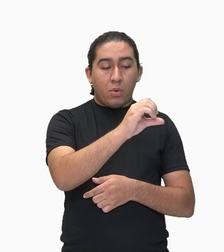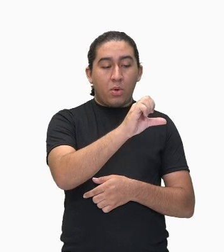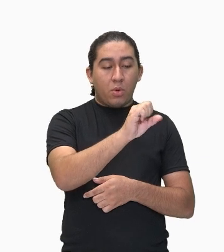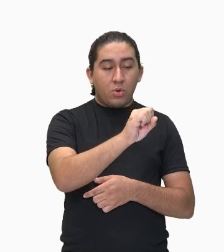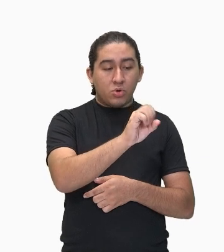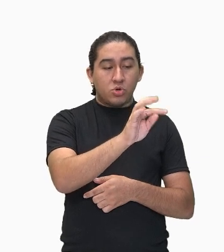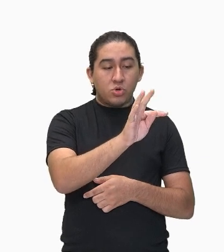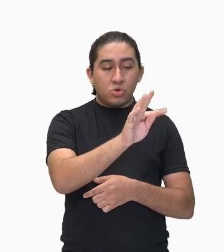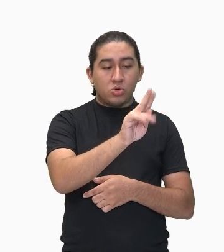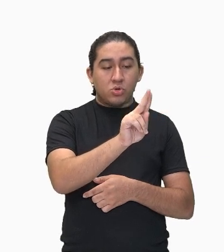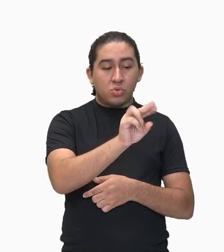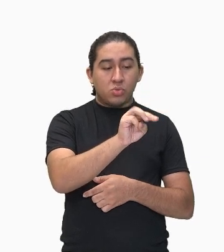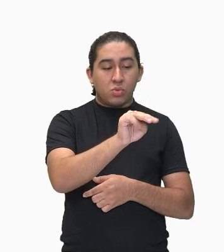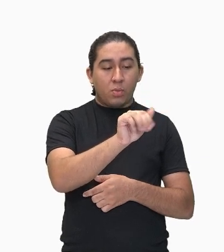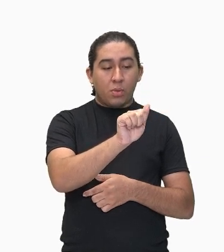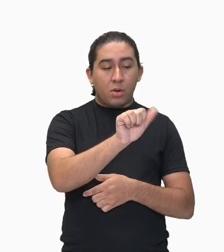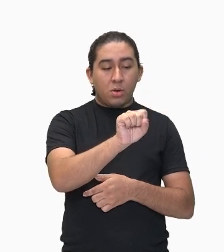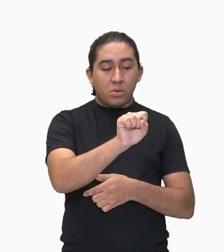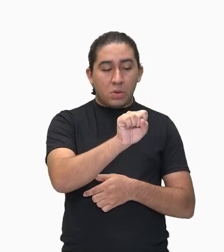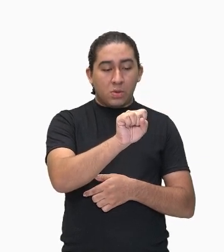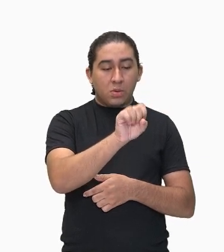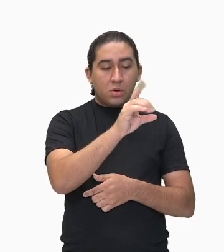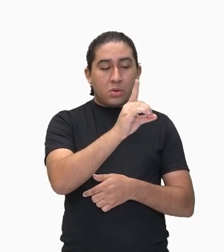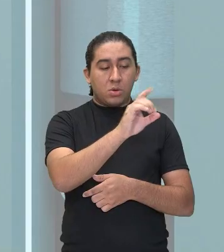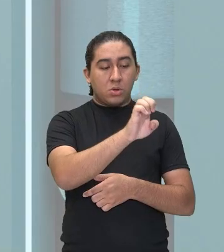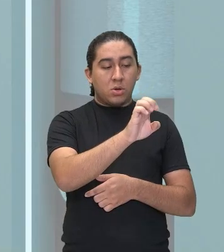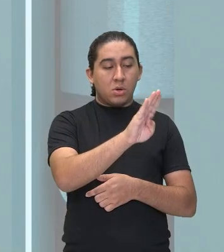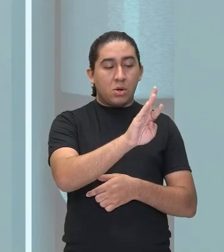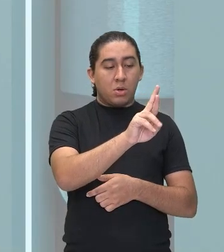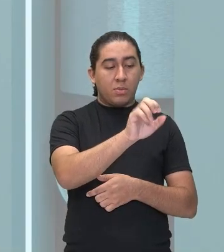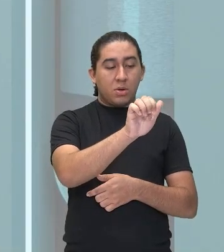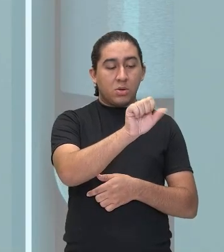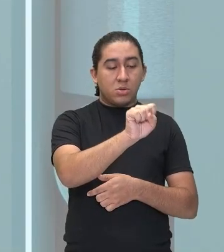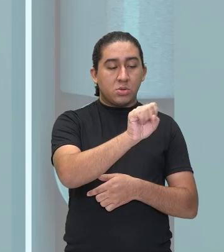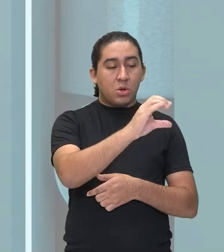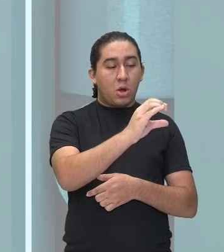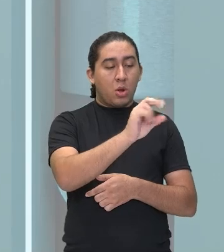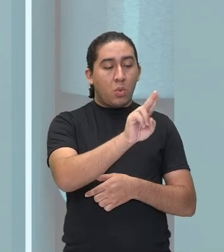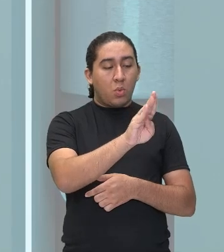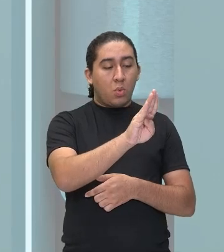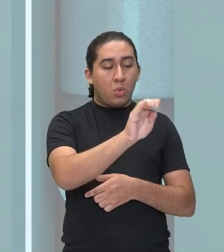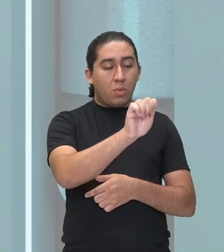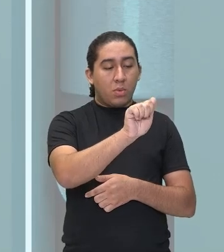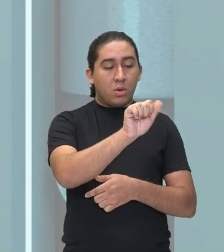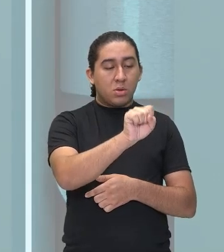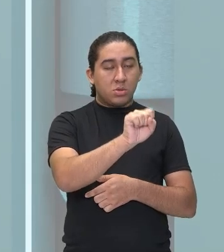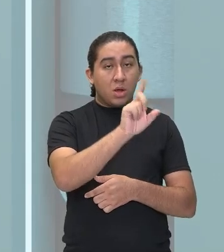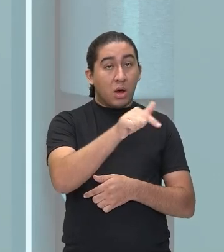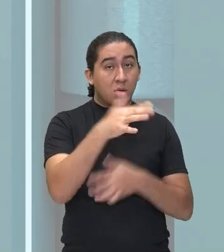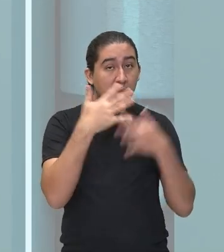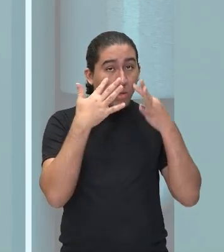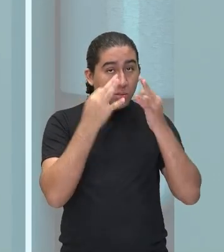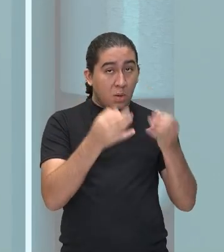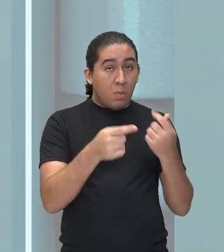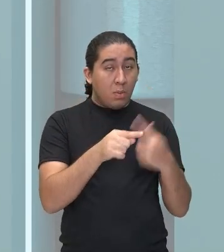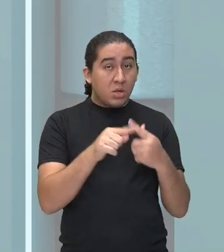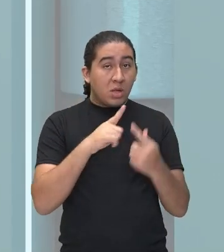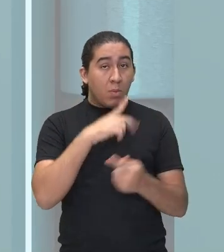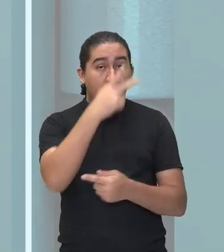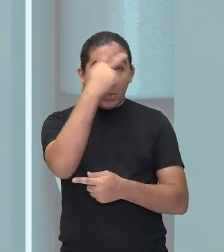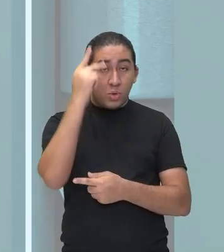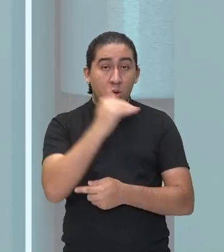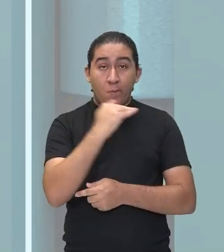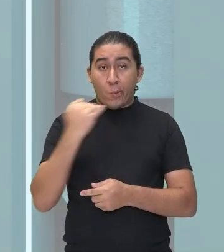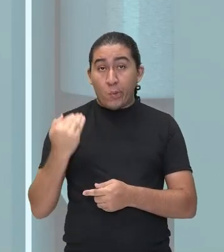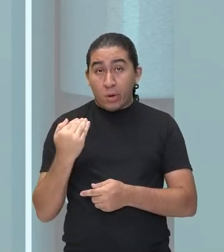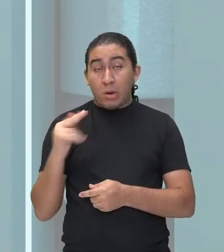Póstumas de Brás Cubas chama a atenção porque é um defunto narrador. É alguém que morre e